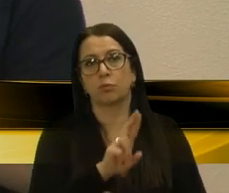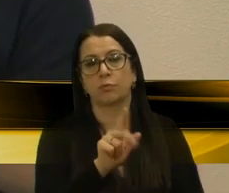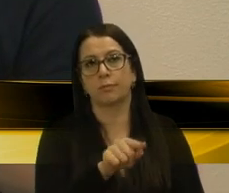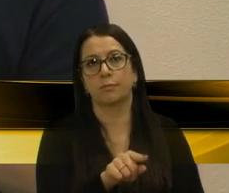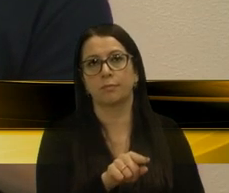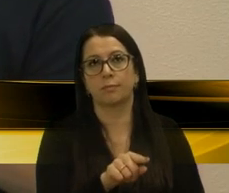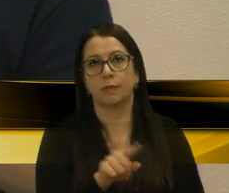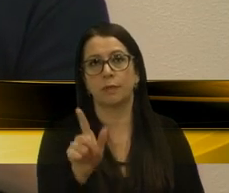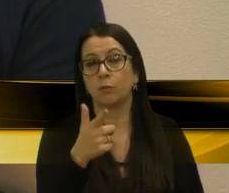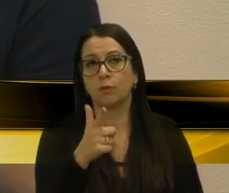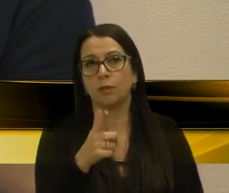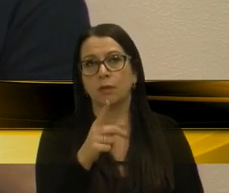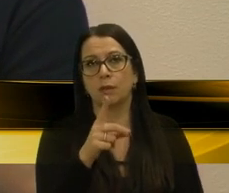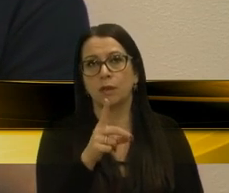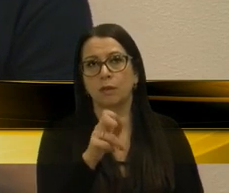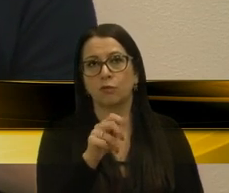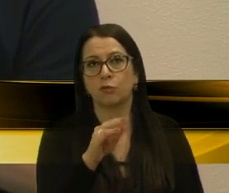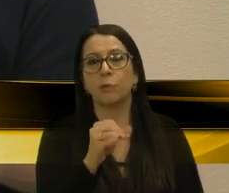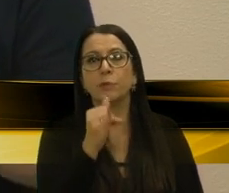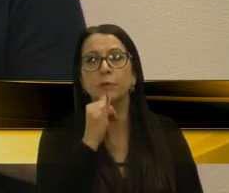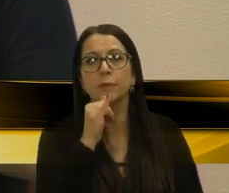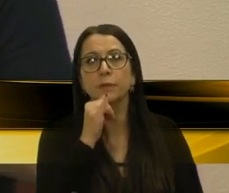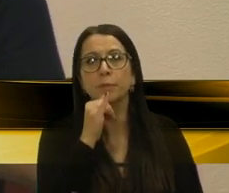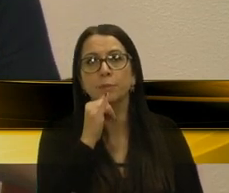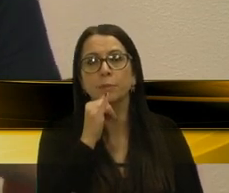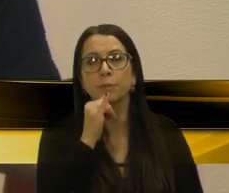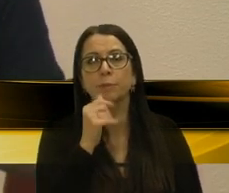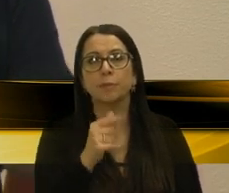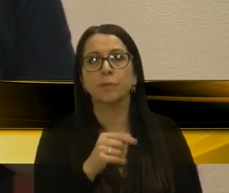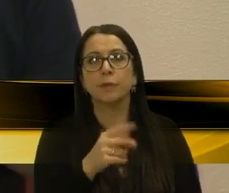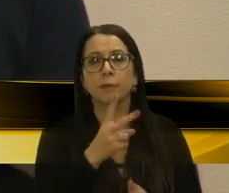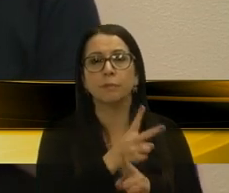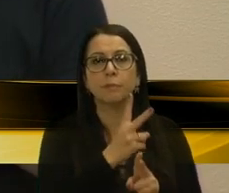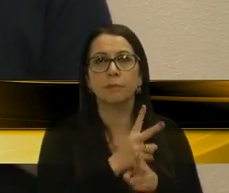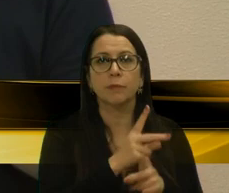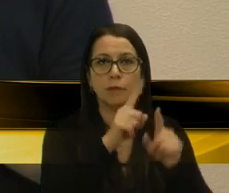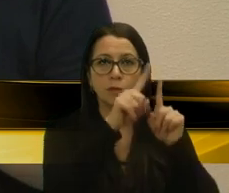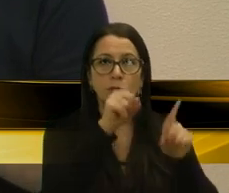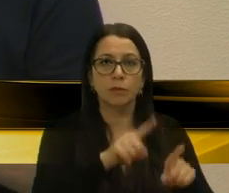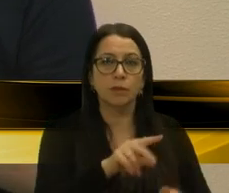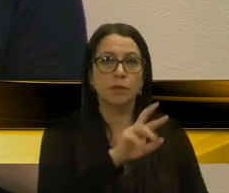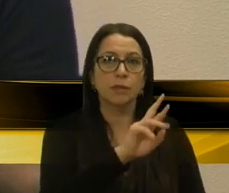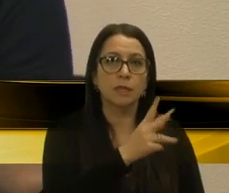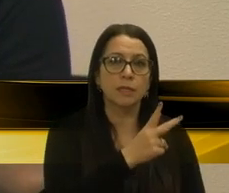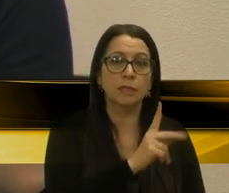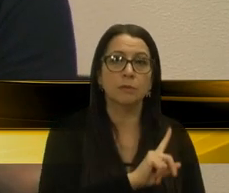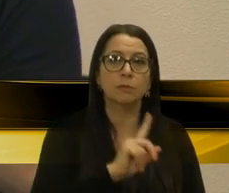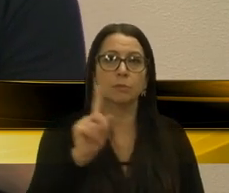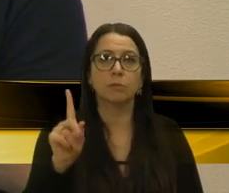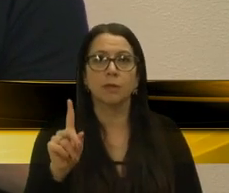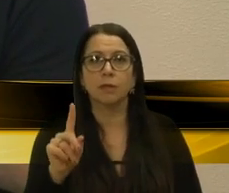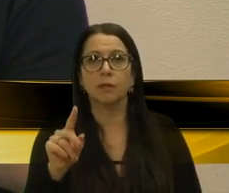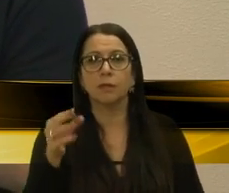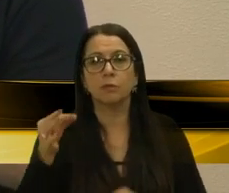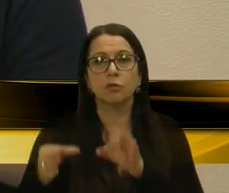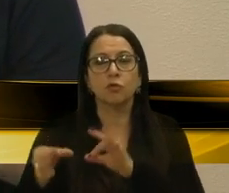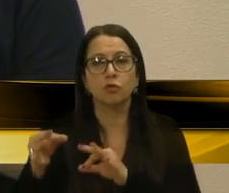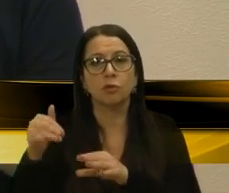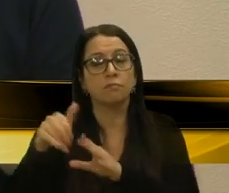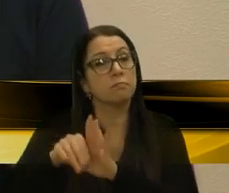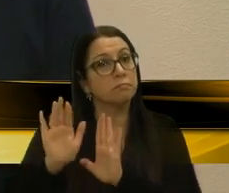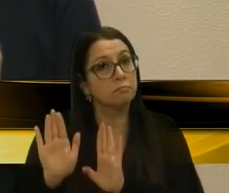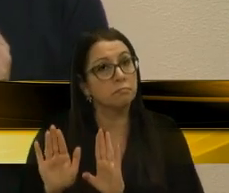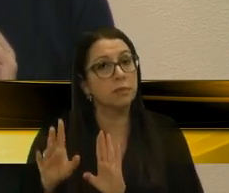Não consta no Diário Oficial Eletrônico, por exemplo, do Legislativo, a cedência de uma servidora de recursos humanos para a Justiça Eleitoral.